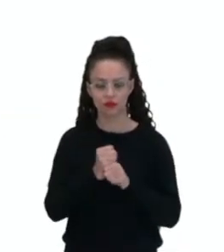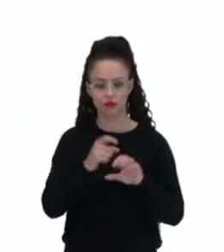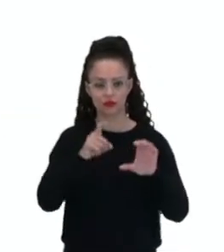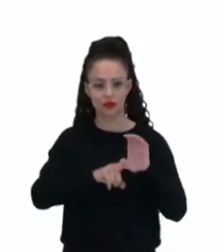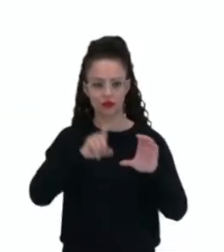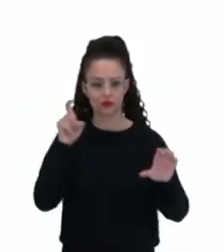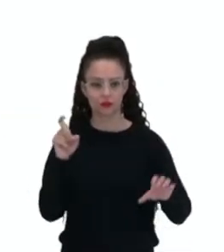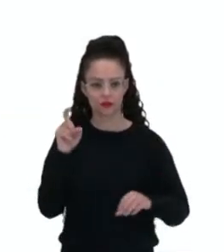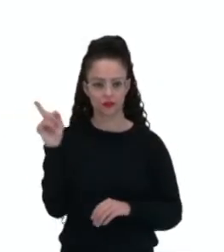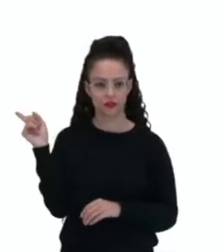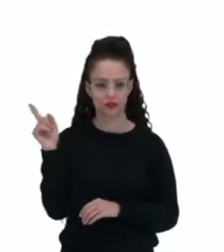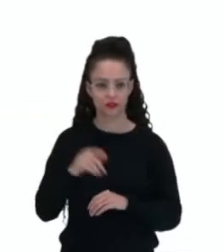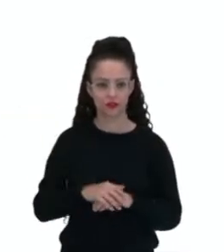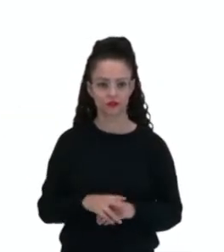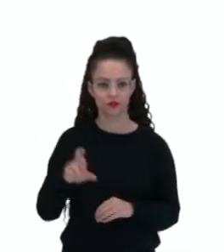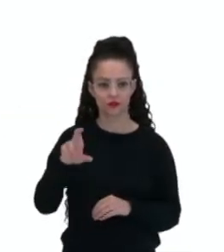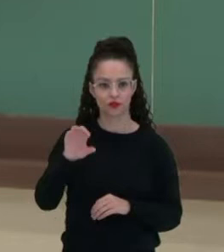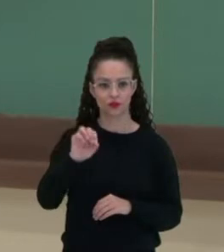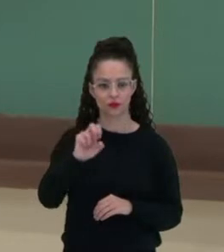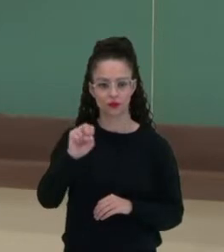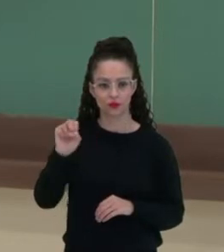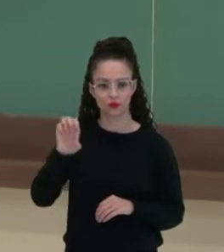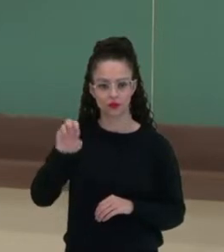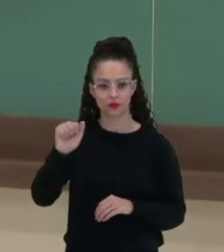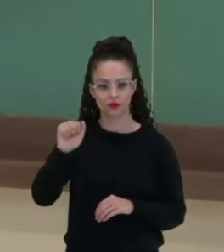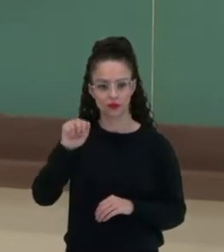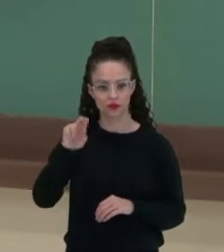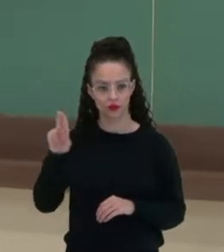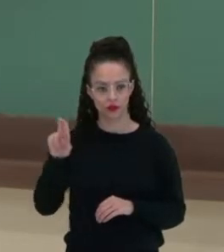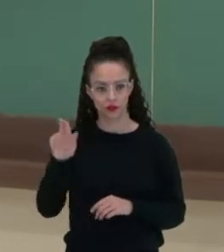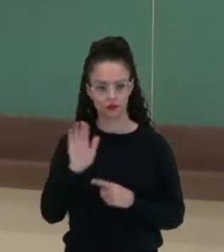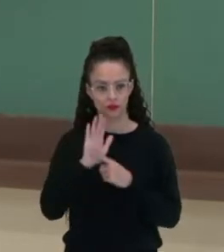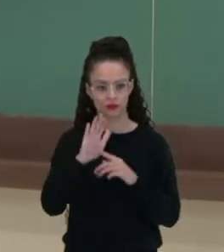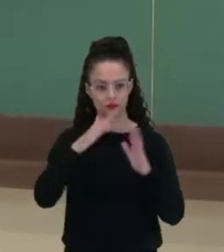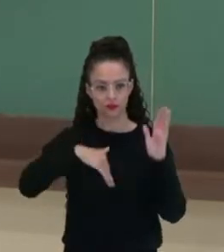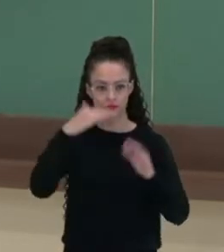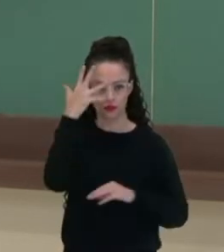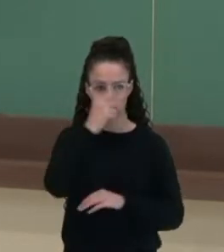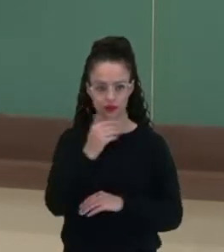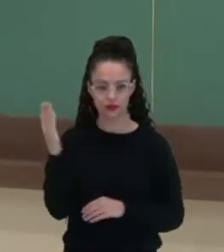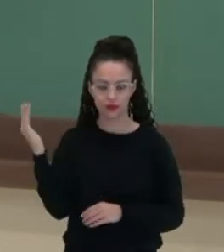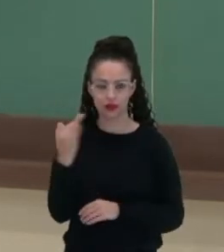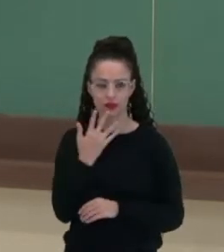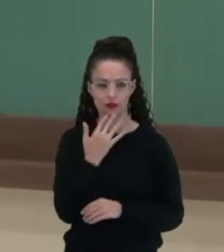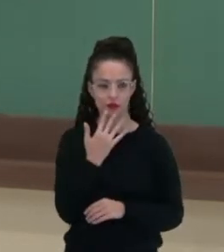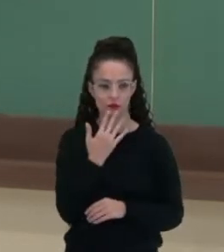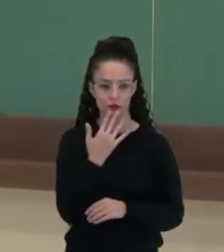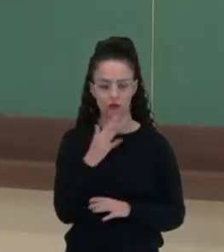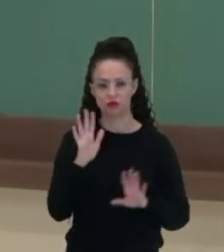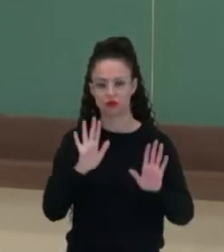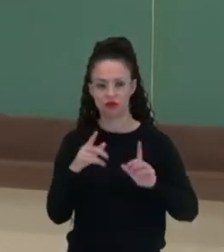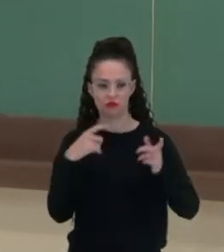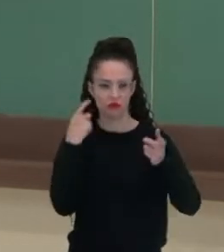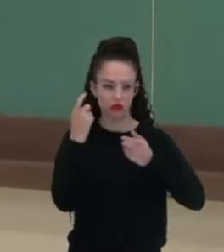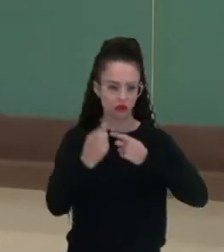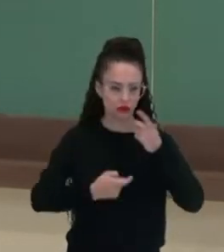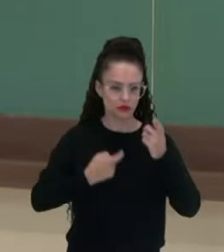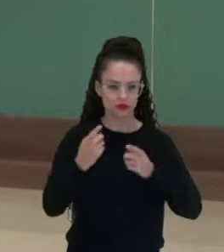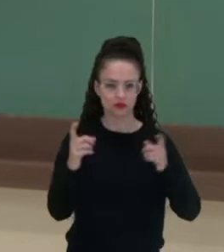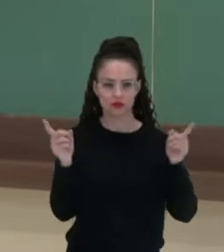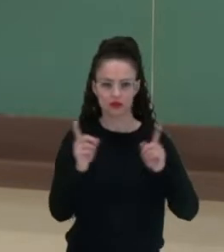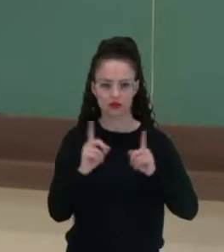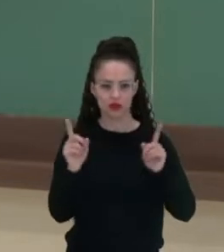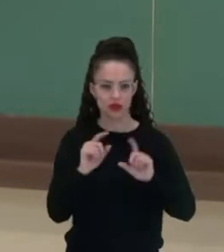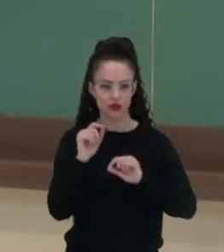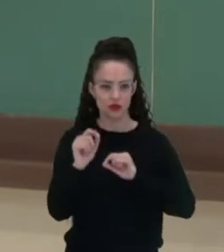Então, Rousseau representou ali através de uma arte naif. Olha que lindo, né? Então, as cores não têm preocupações, né? Vai